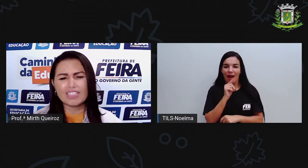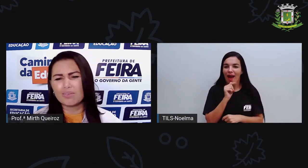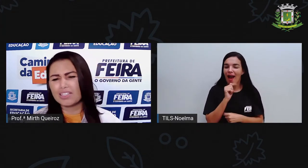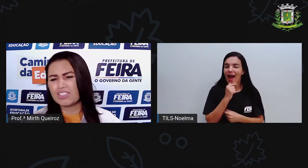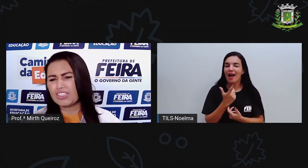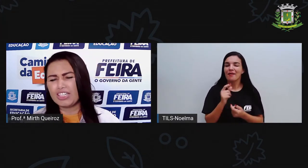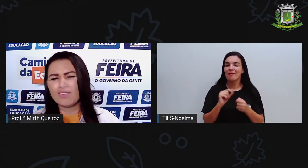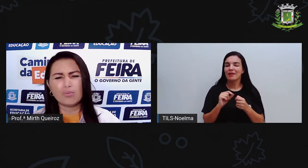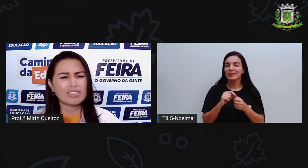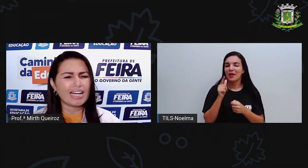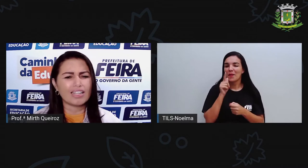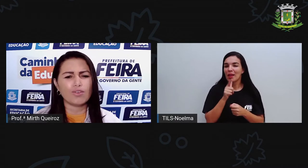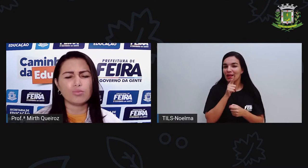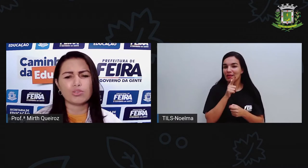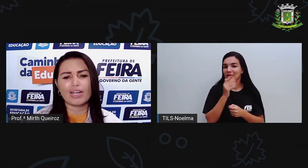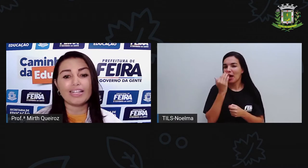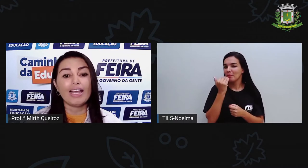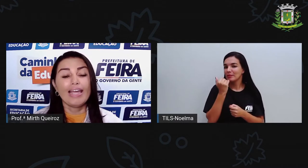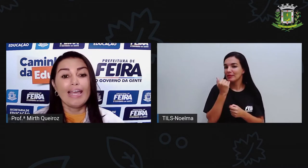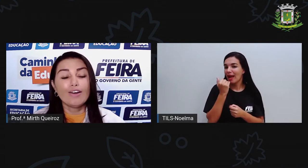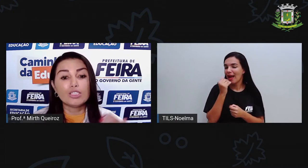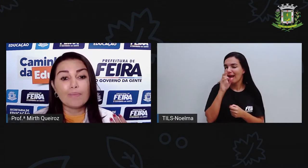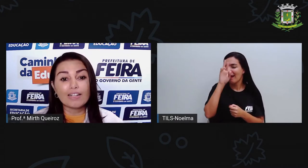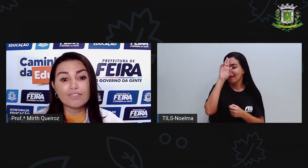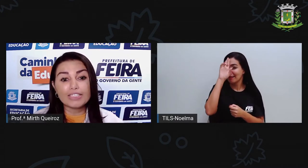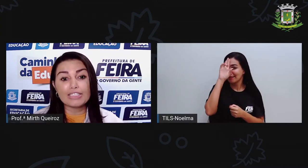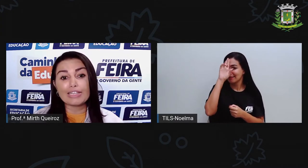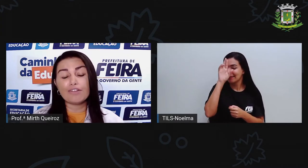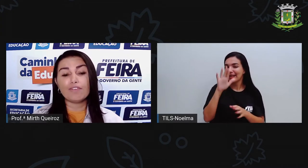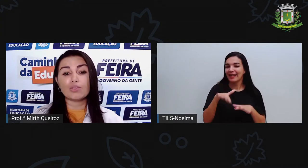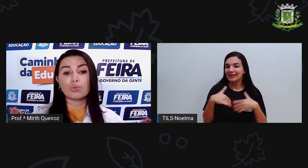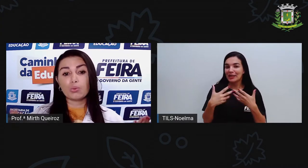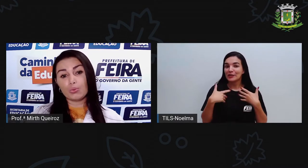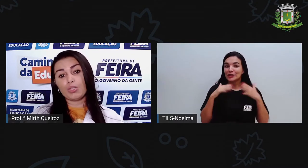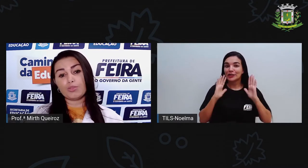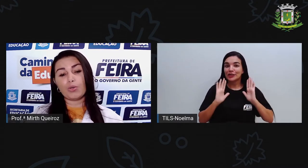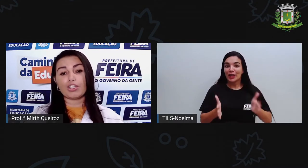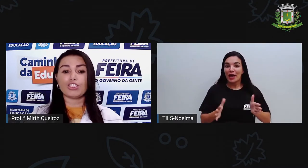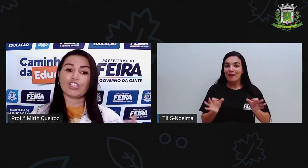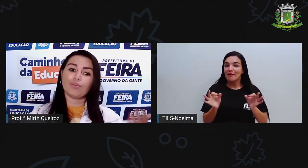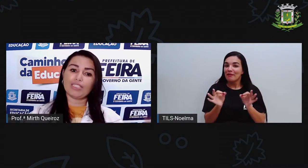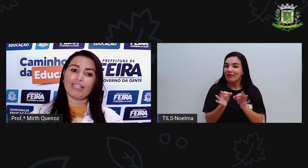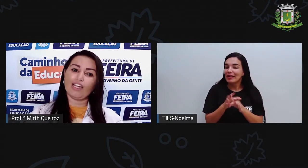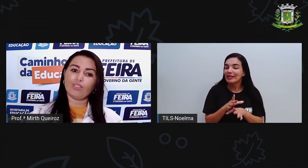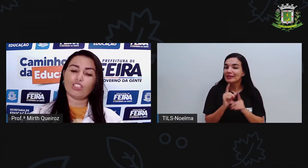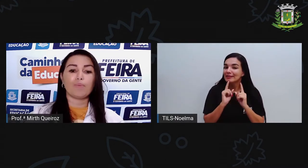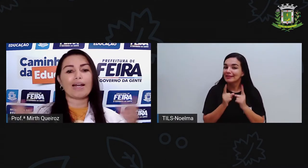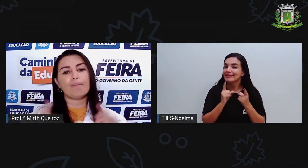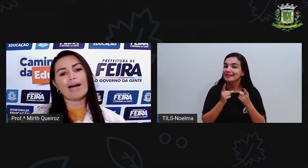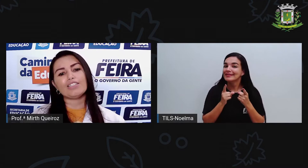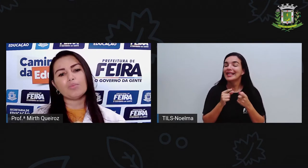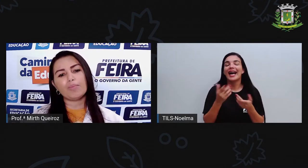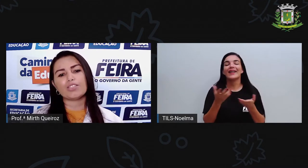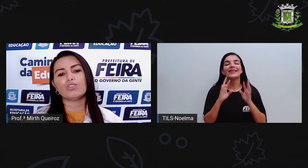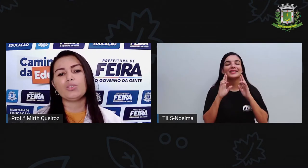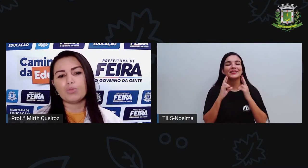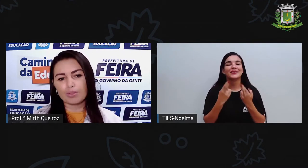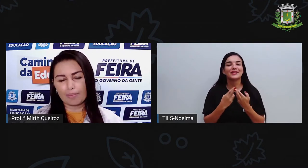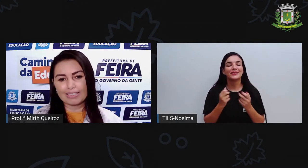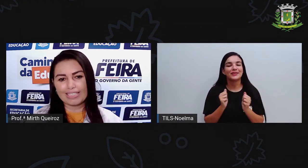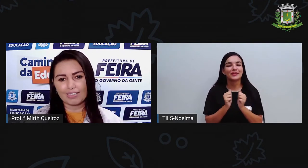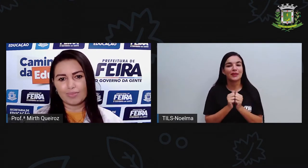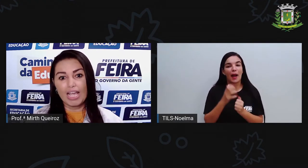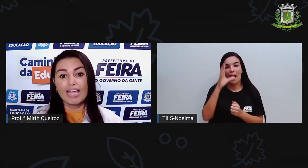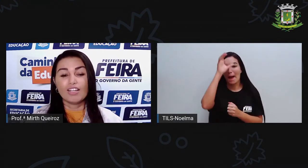água, fazer um lanchinho, almoçar quem não almoçou ainda? Eu espero que vocês já tenham feito tudo isso, porque nós estamos aqui reunidos para mais um momento de